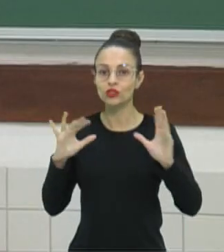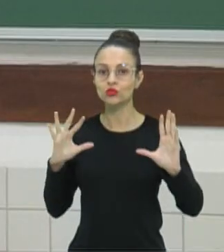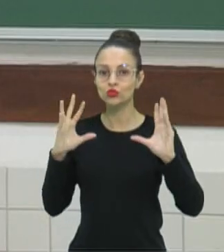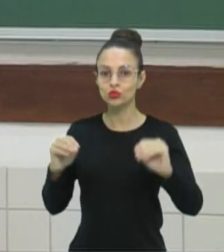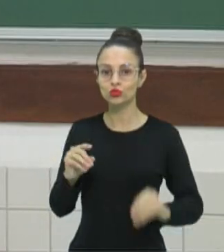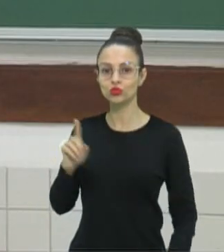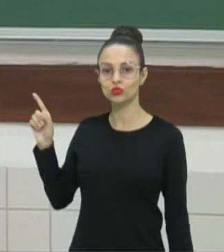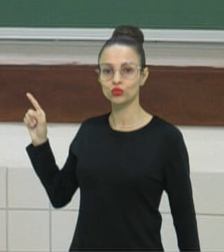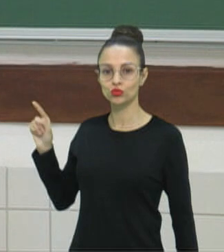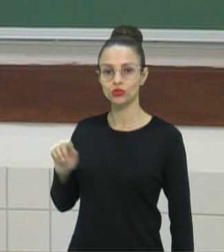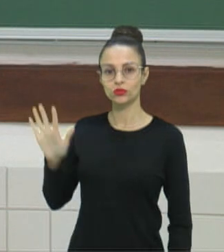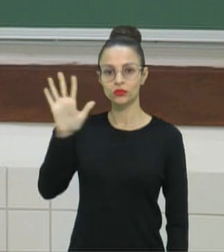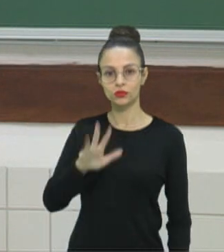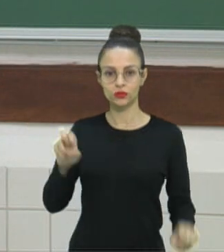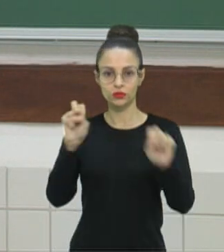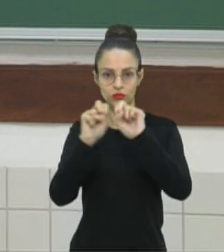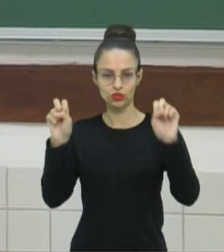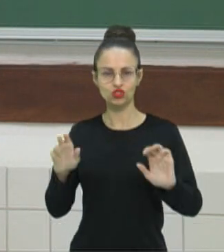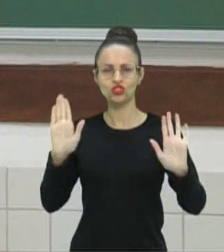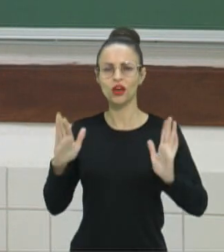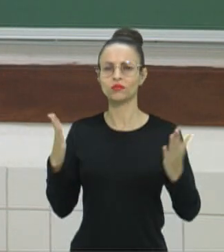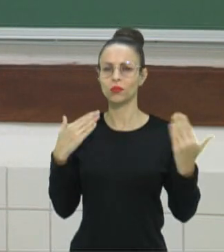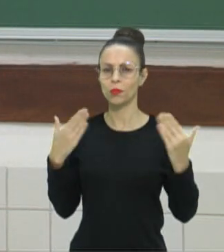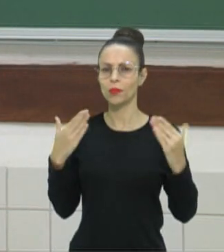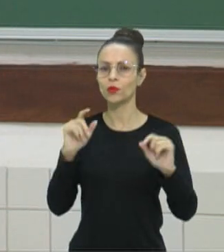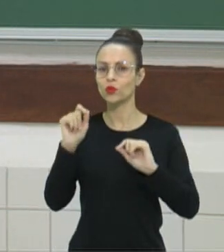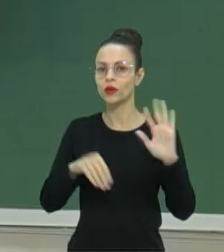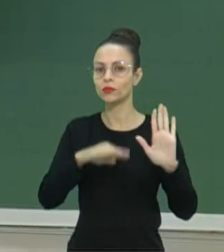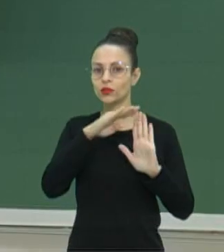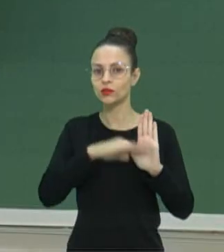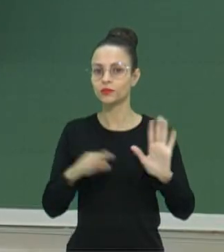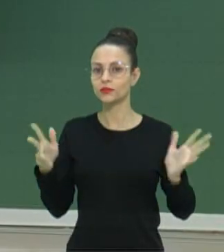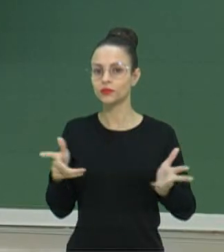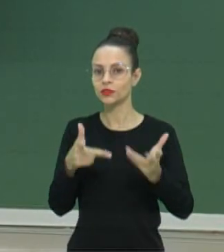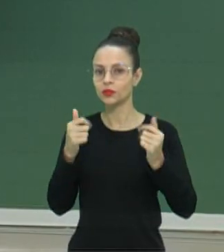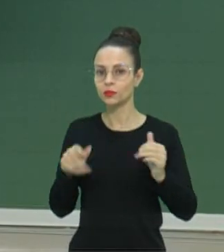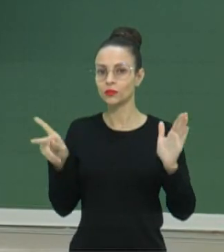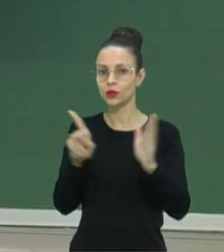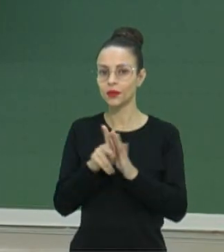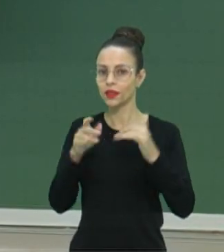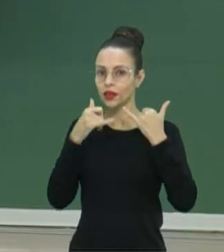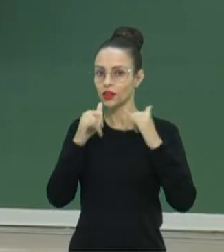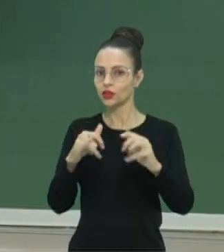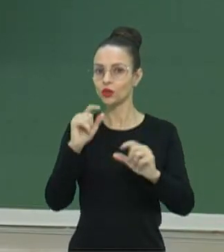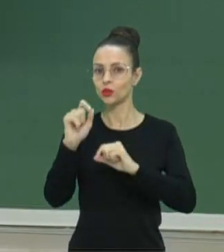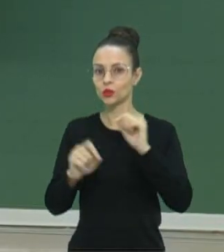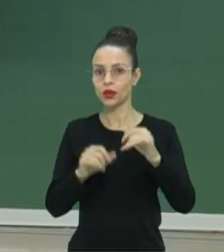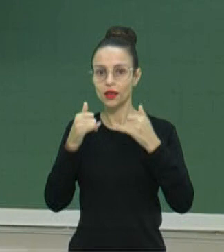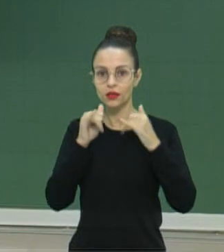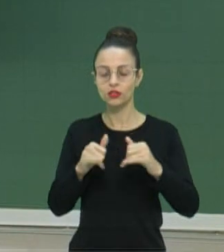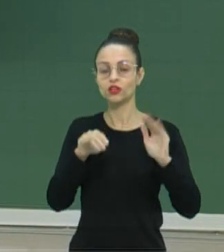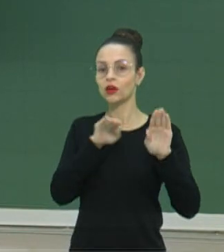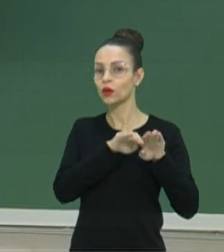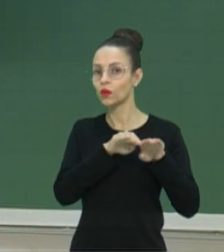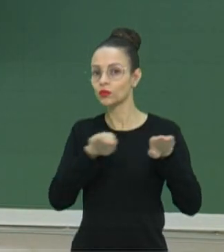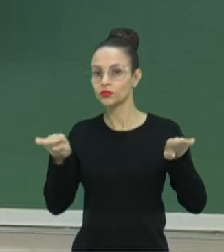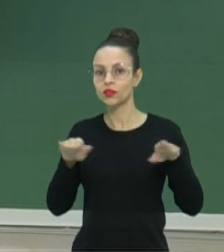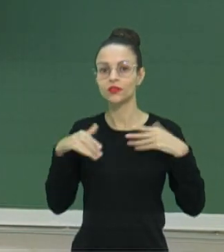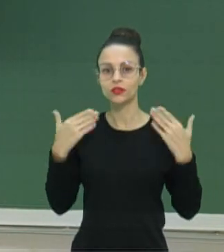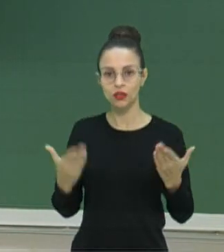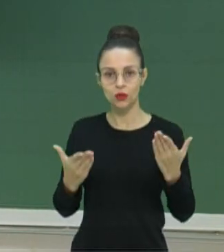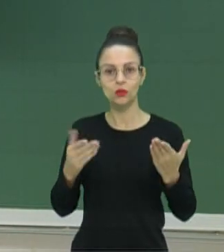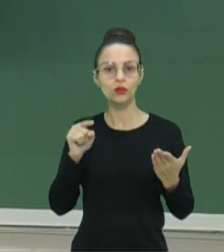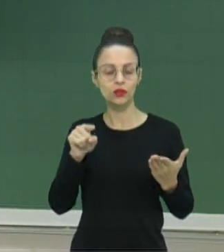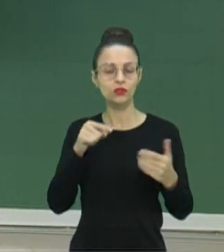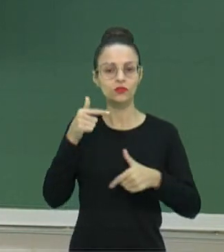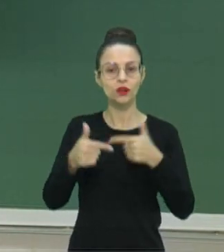A gente já falou isso, conversamos em momentos anteriores, que tem uma propriedade magnífica da energia, que a energia ela se conserva, né? Nós vamos trabalhar